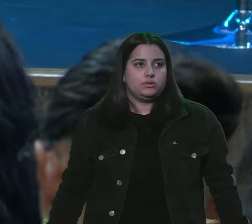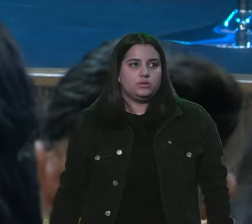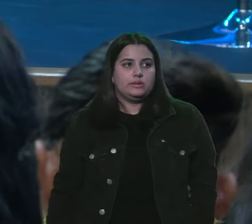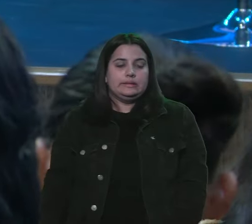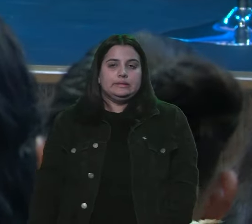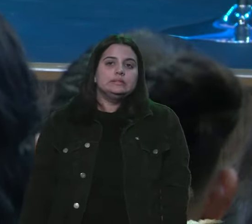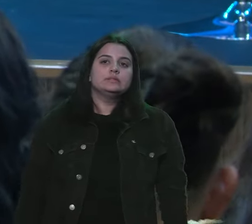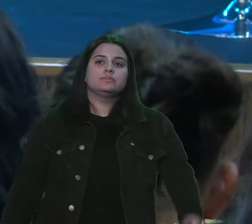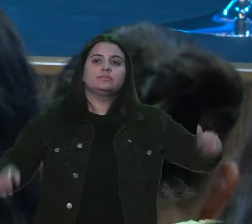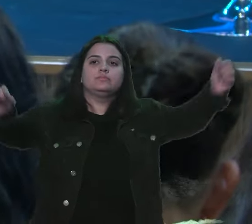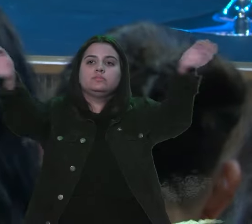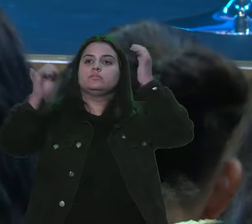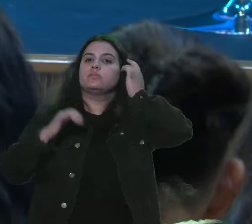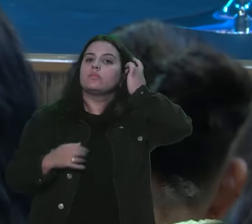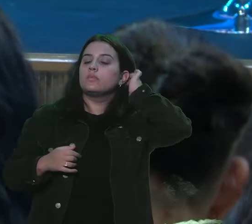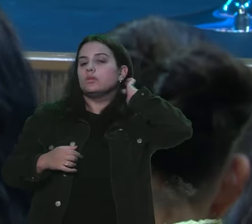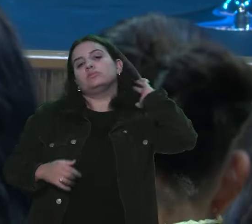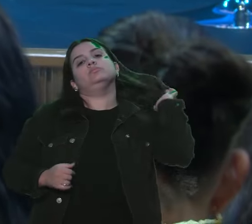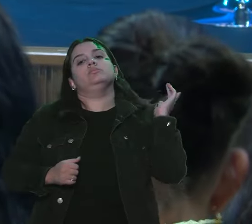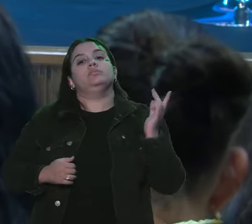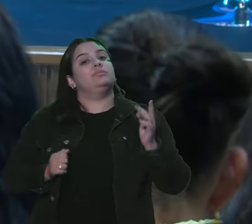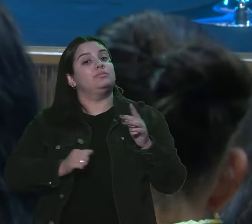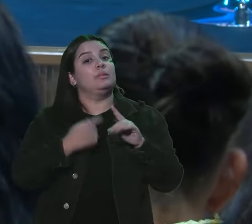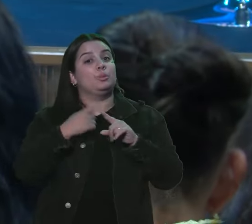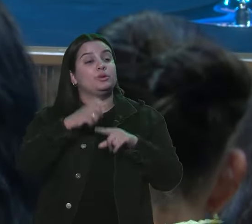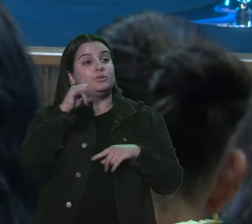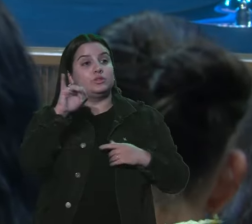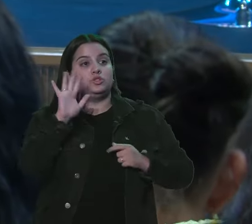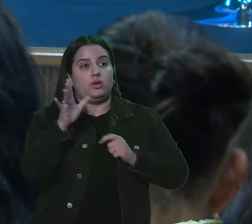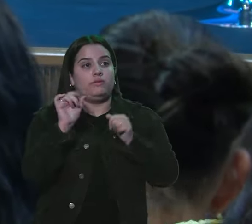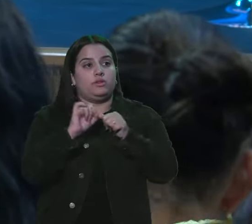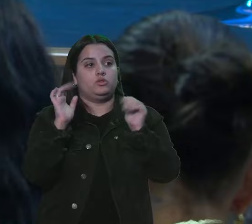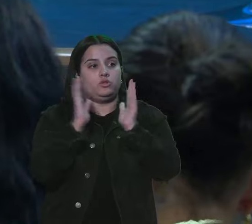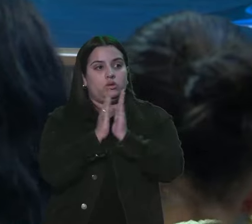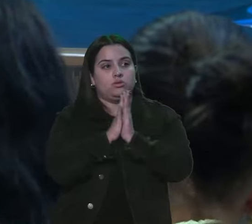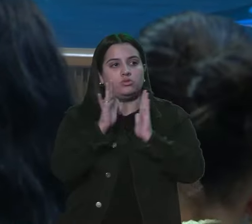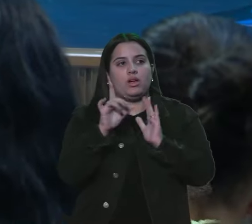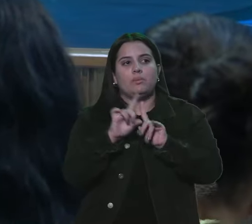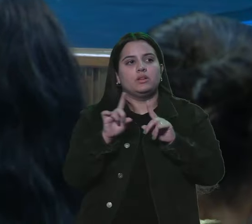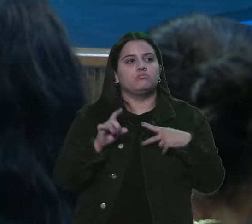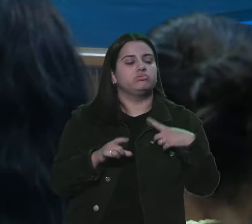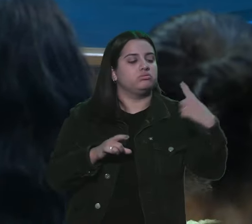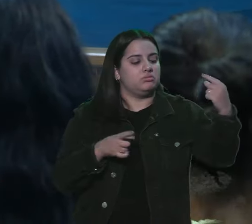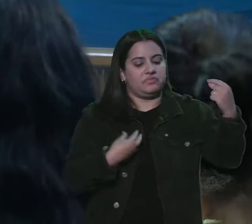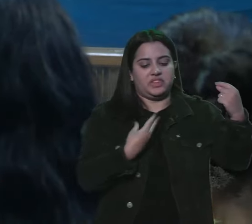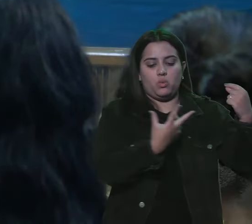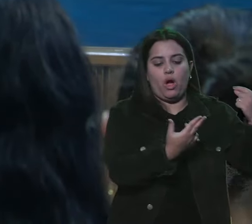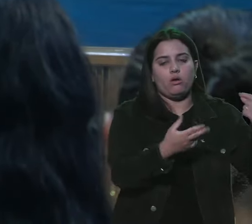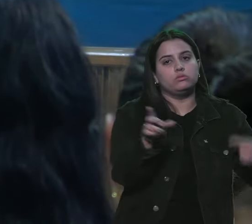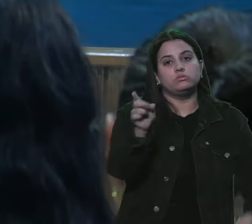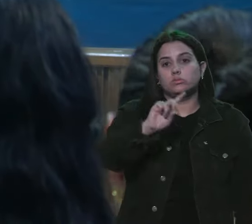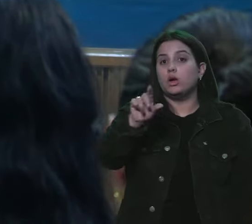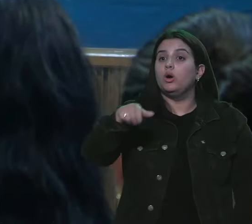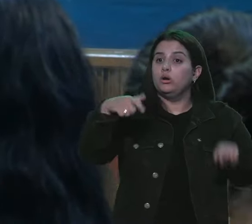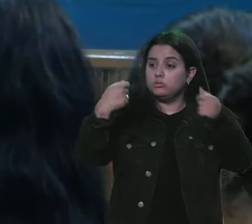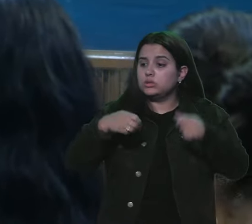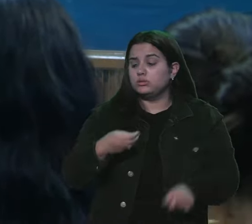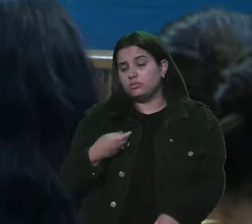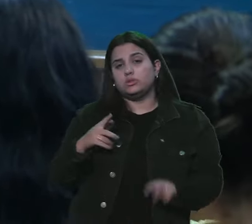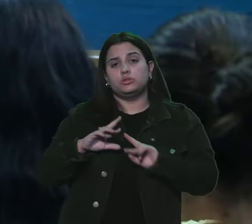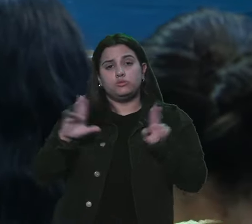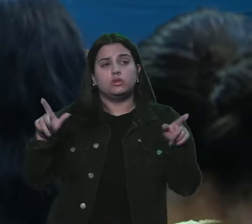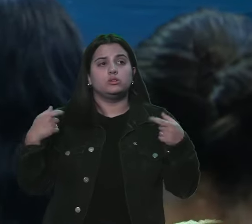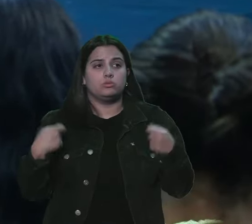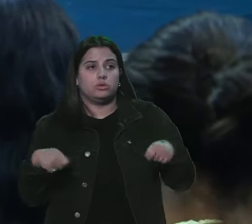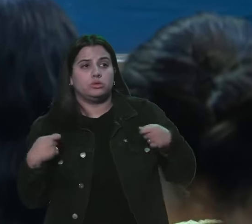Porque não dá para você fazer essa oração e ir embora e viver a vida do mesmo jeito. Deu para entender? Então depois que você